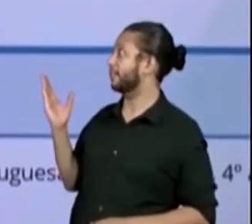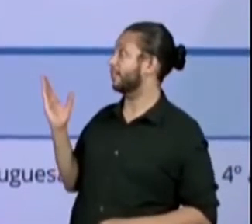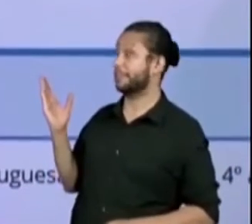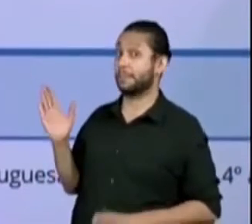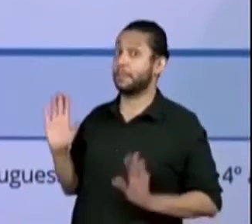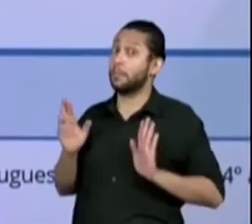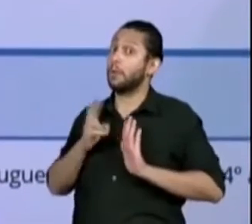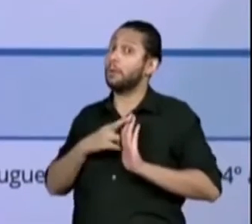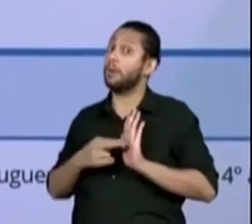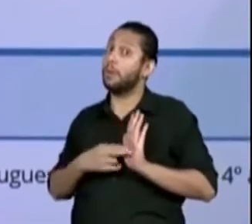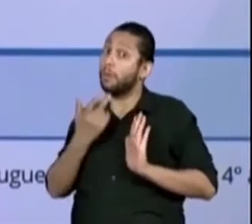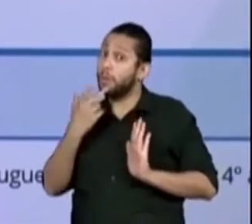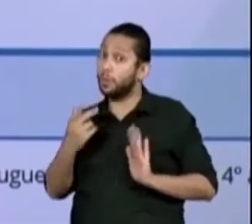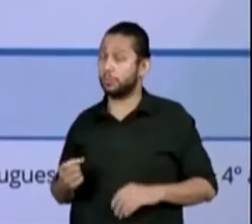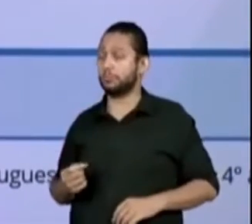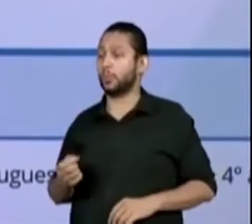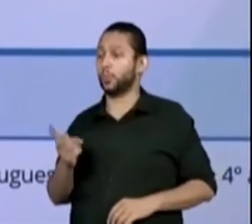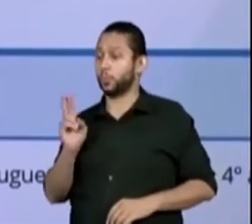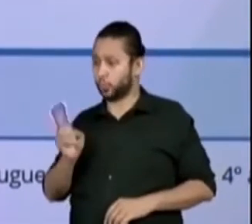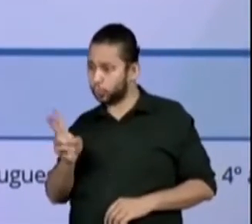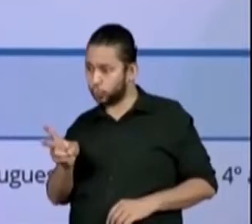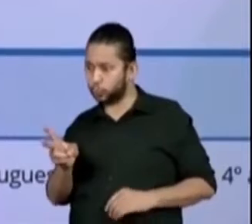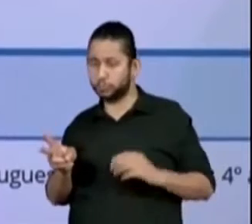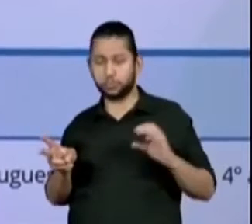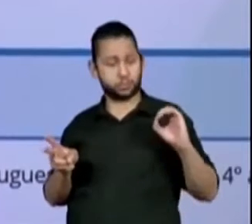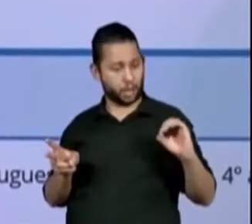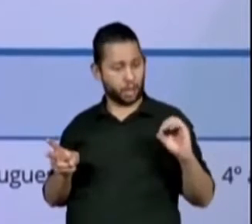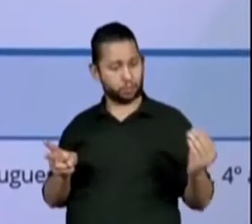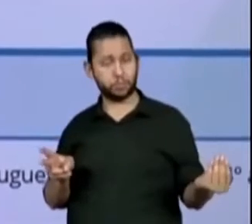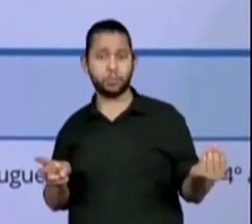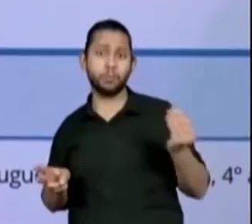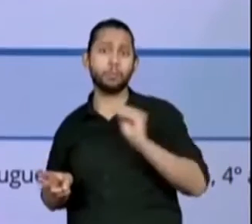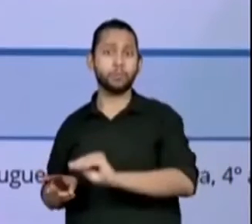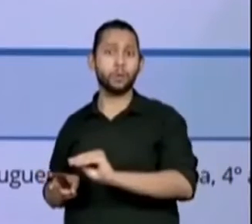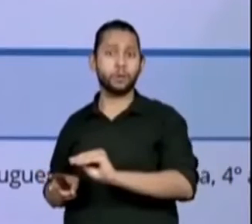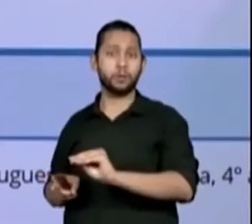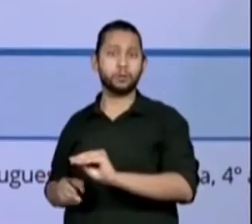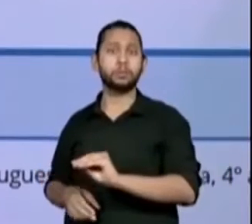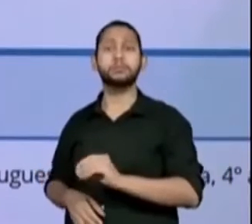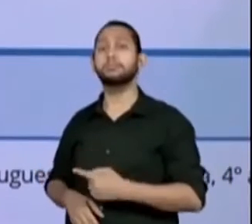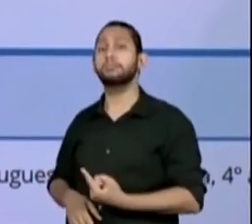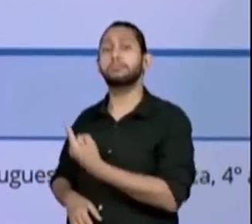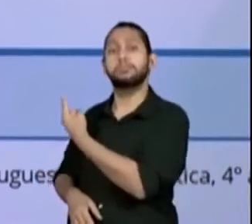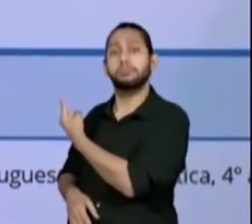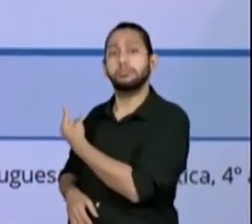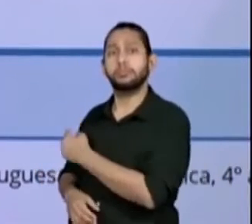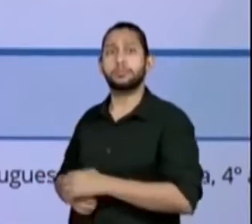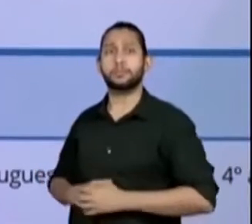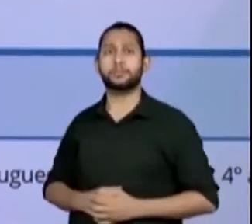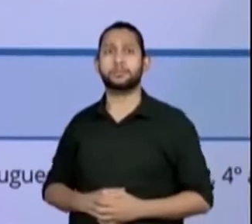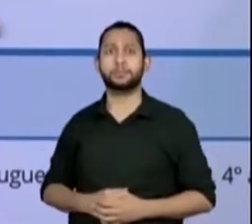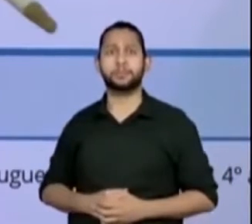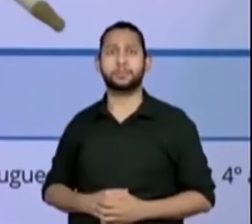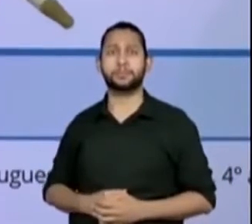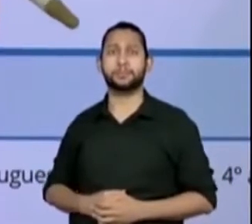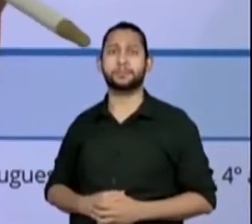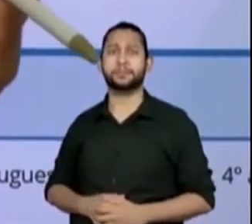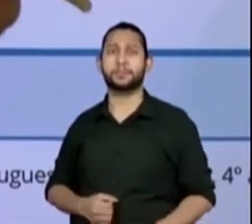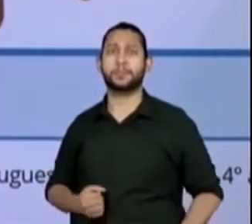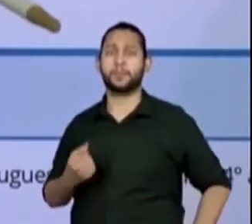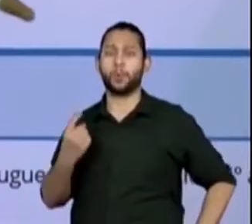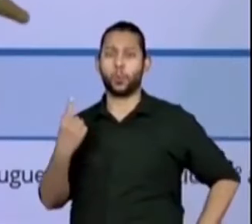10, a regra diz que eu acrescento, então, eu coloco um 0 na posição de unidade simples. Então, é só eu vir aqui,